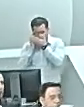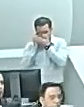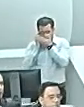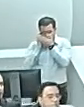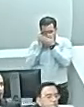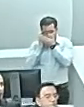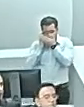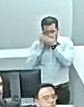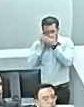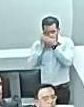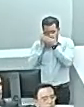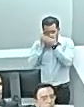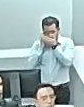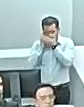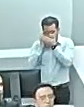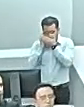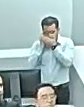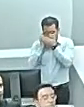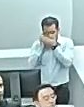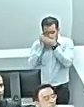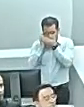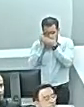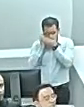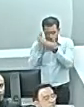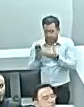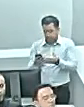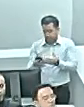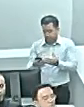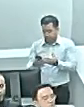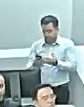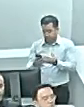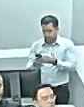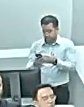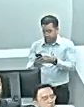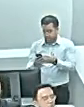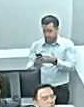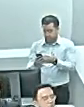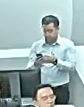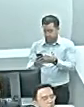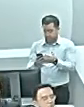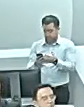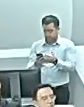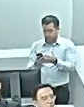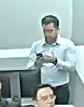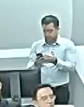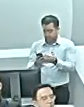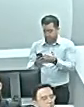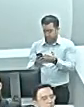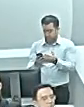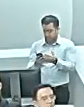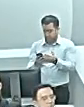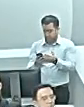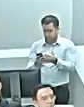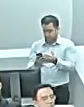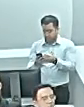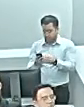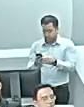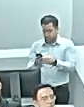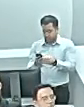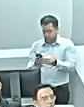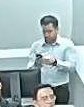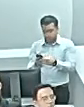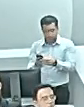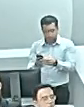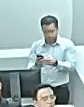importante é que nós precisamos de uma norma que vai balizar a nossa conduta vai